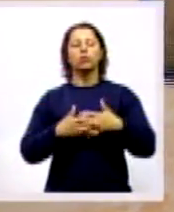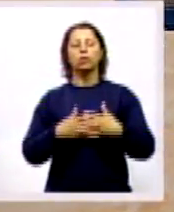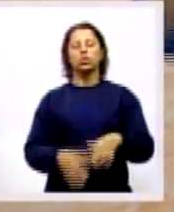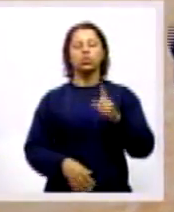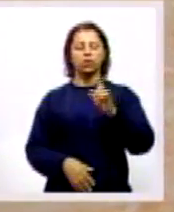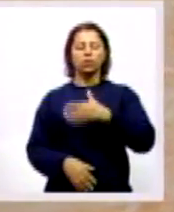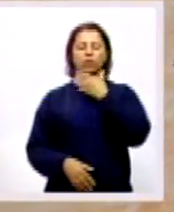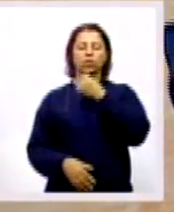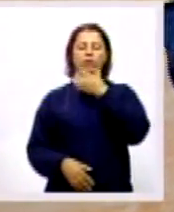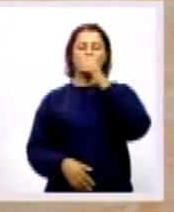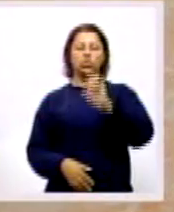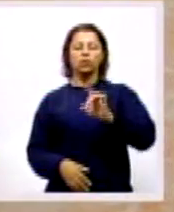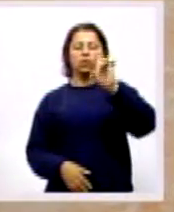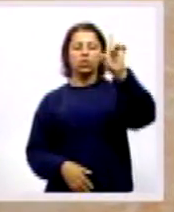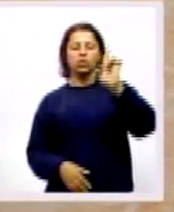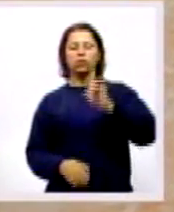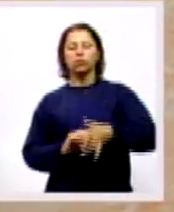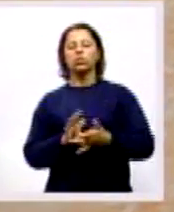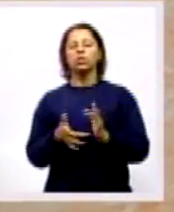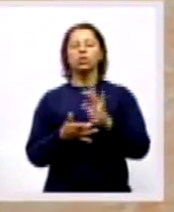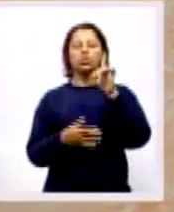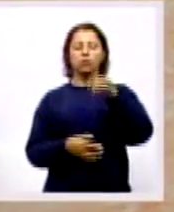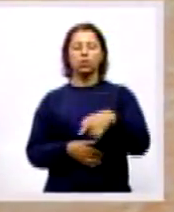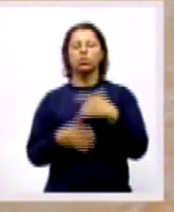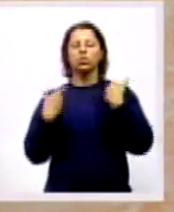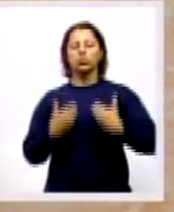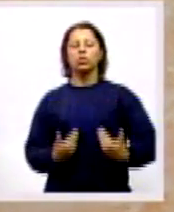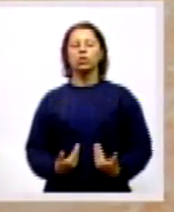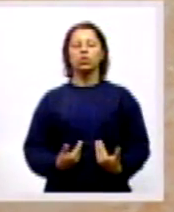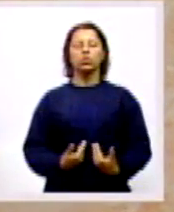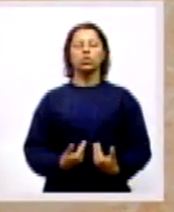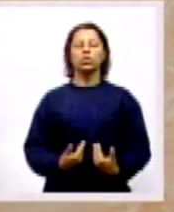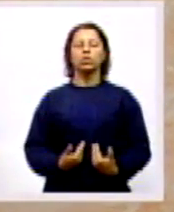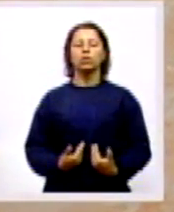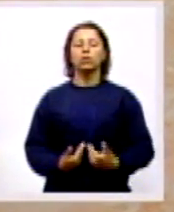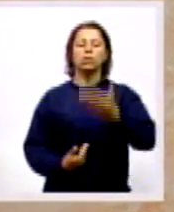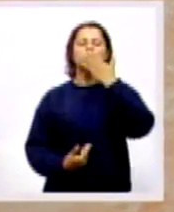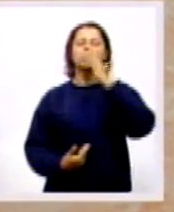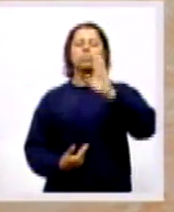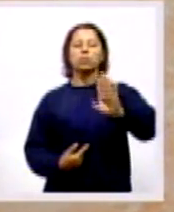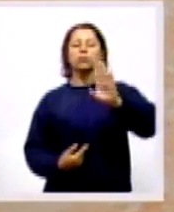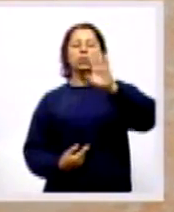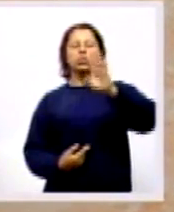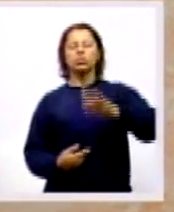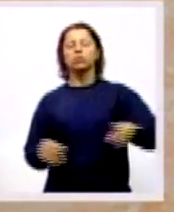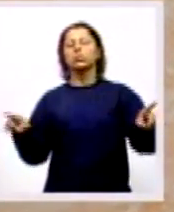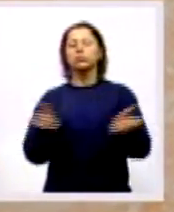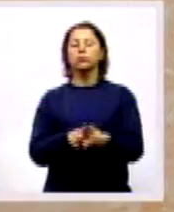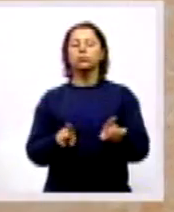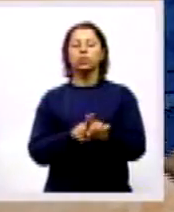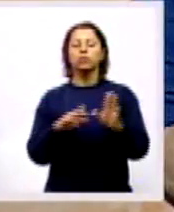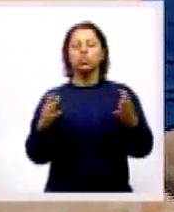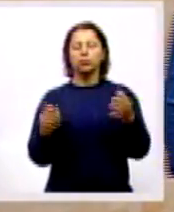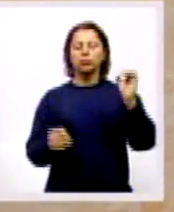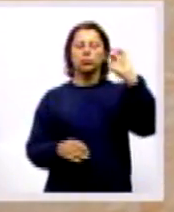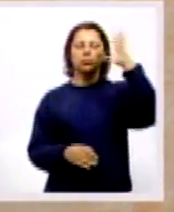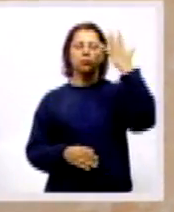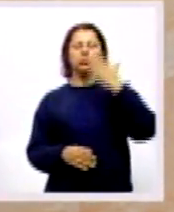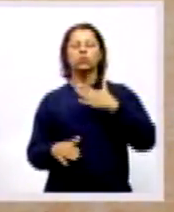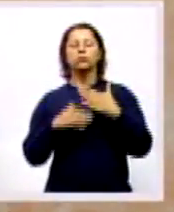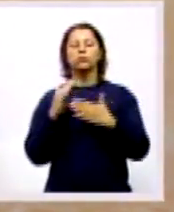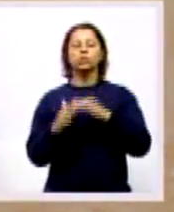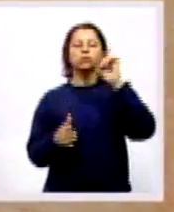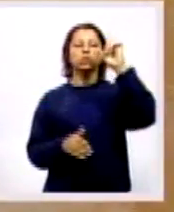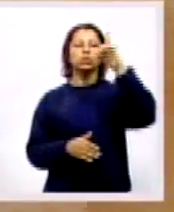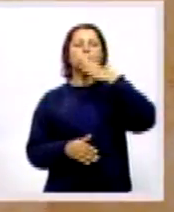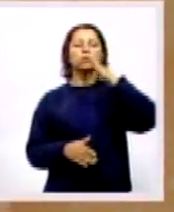Ser homem e ser Deus, Ele é a encarnação desta promessa e agora é também o cumprimento. Aquilo que Deus